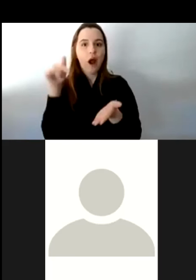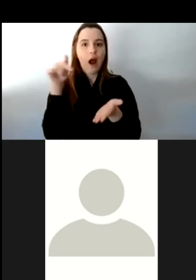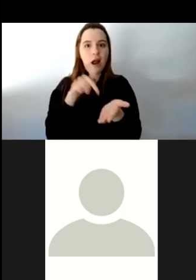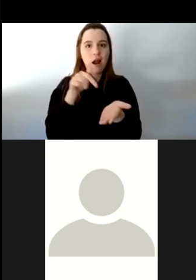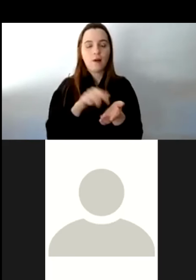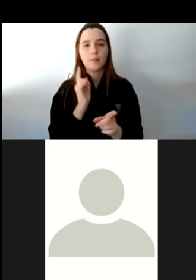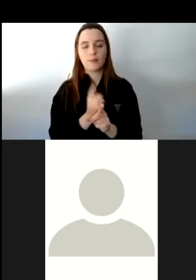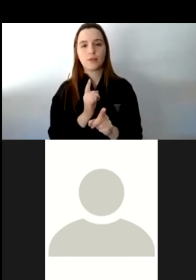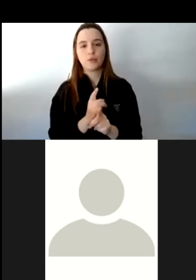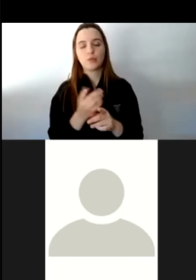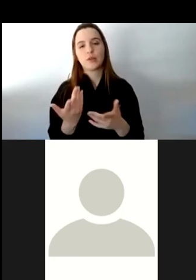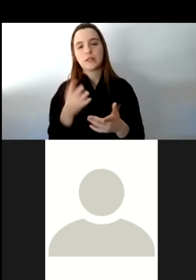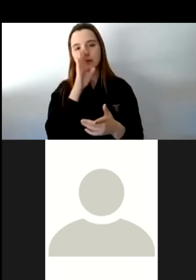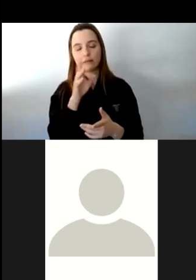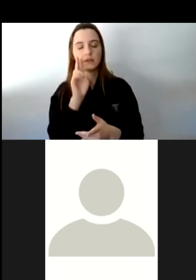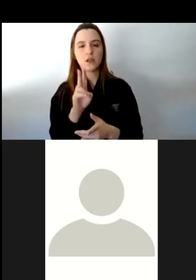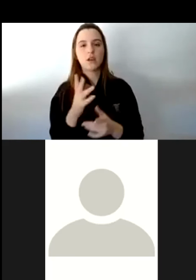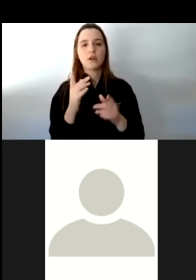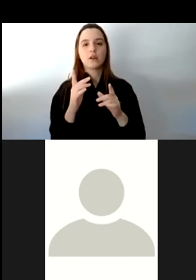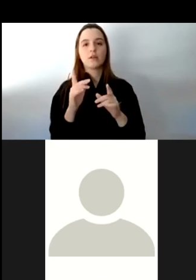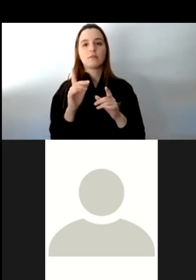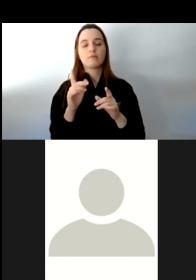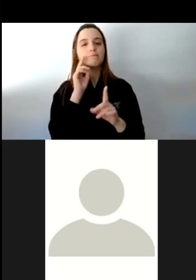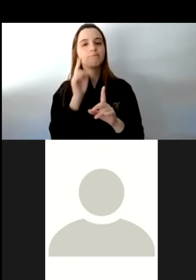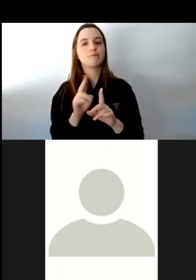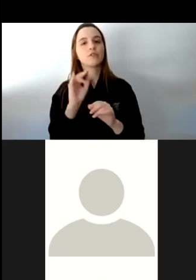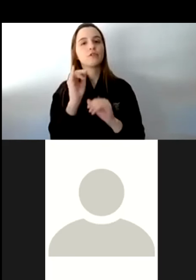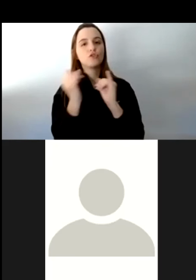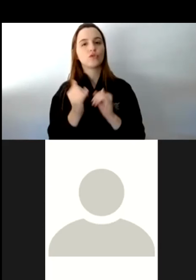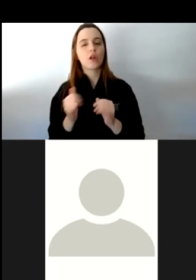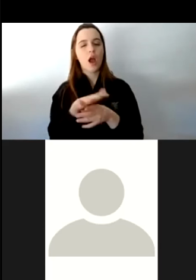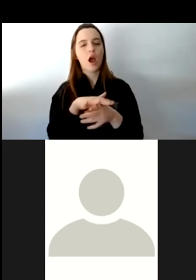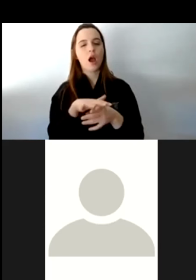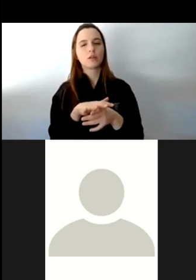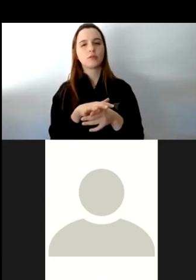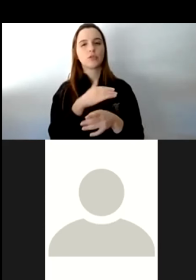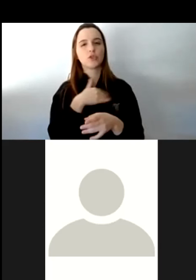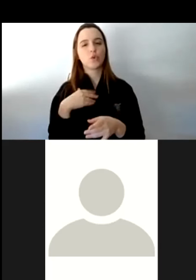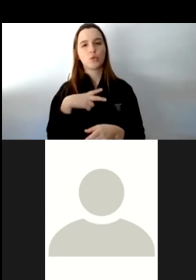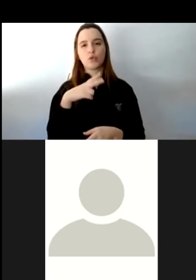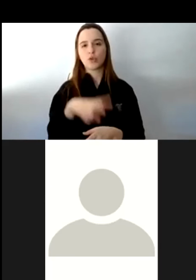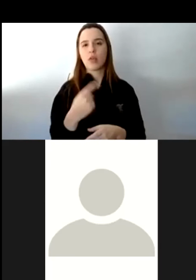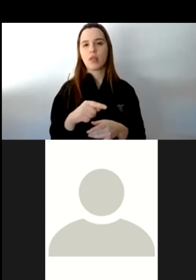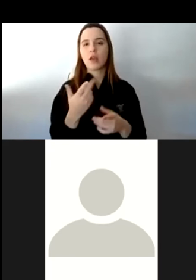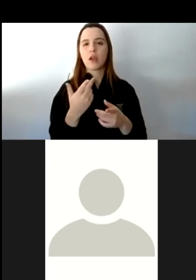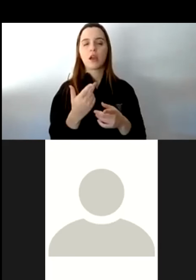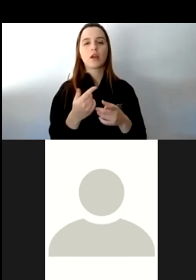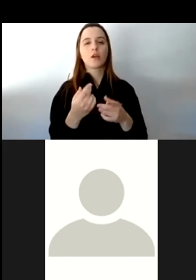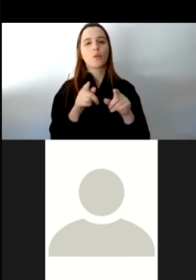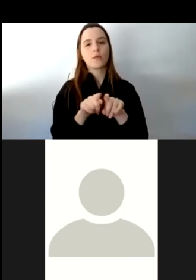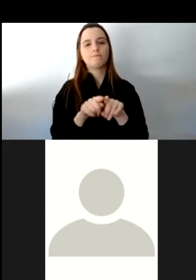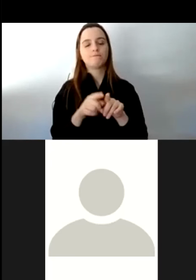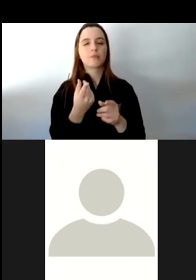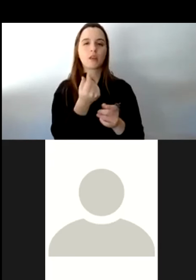percepção internacional de que o setor da saúde português apresenta padrões de custo-qualidade competitivos a nível